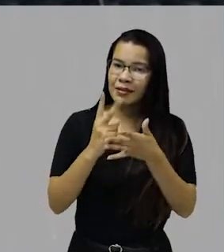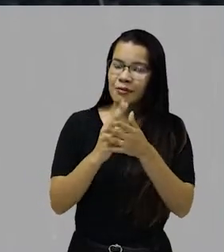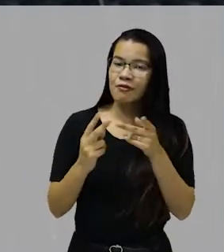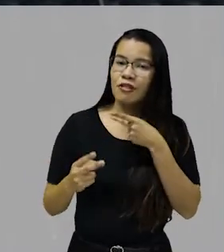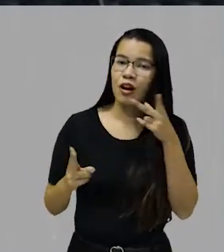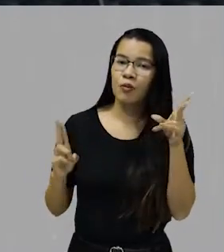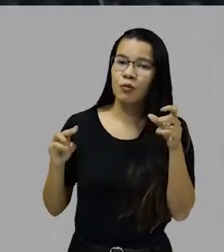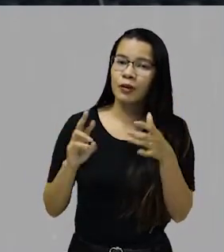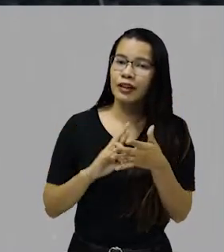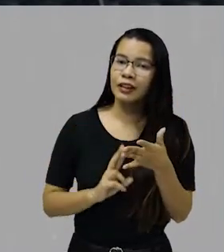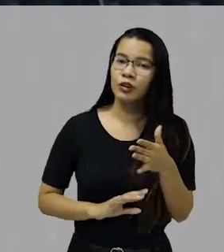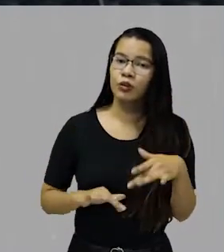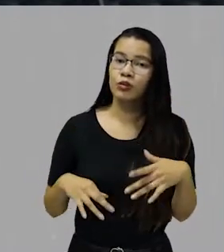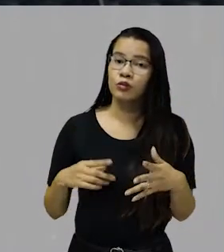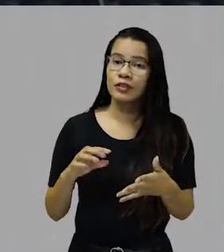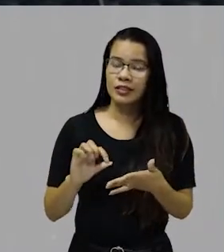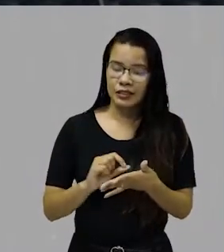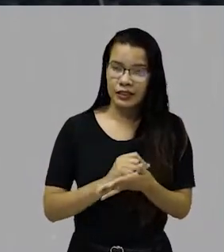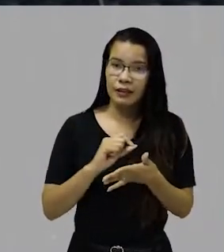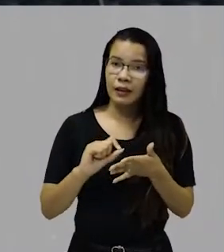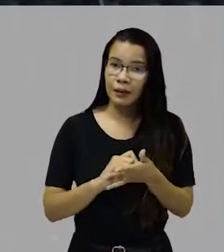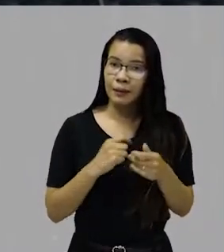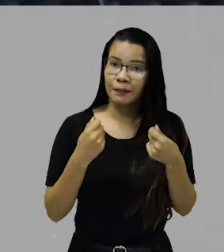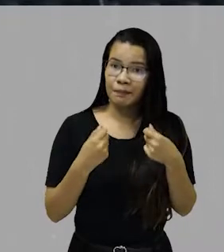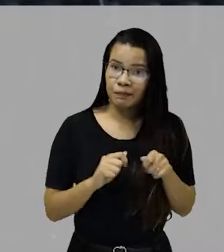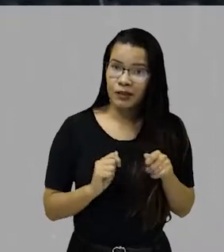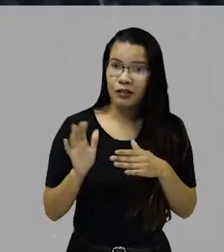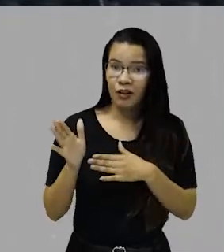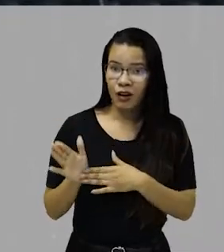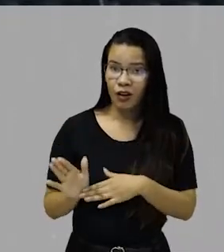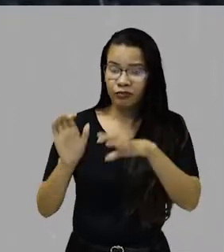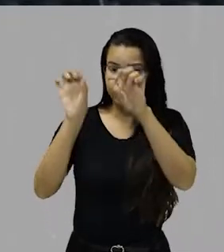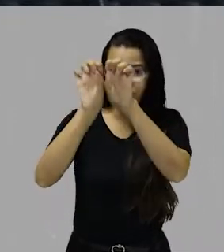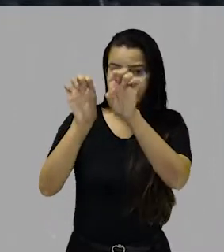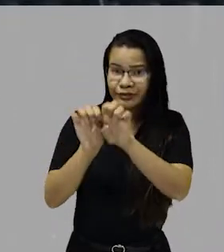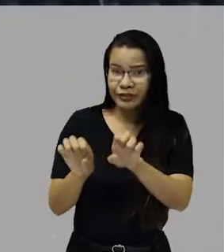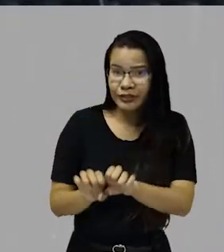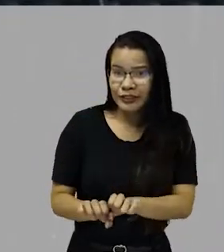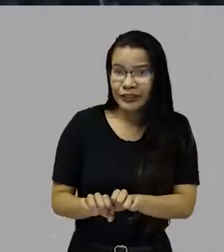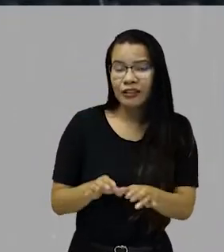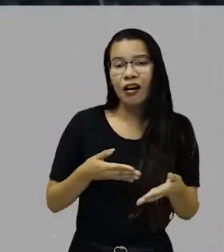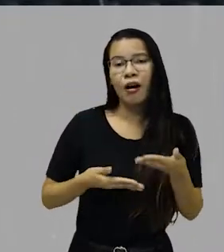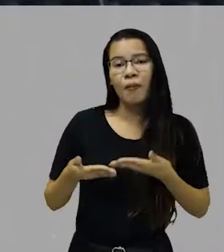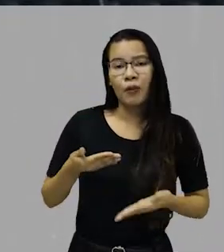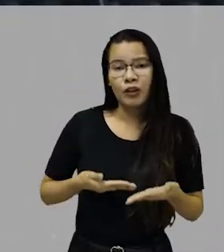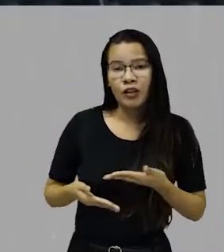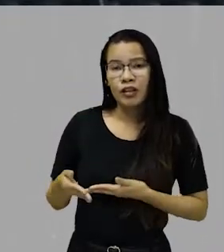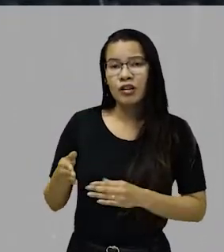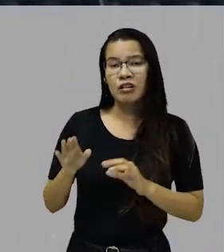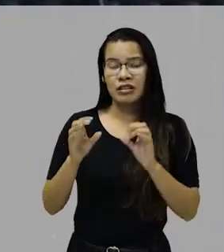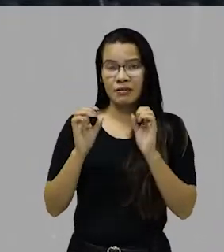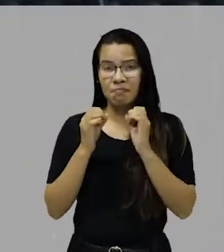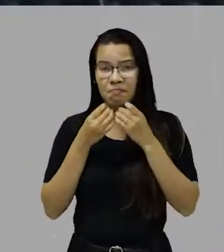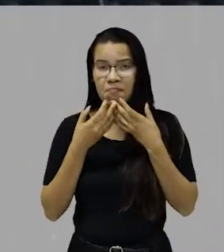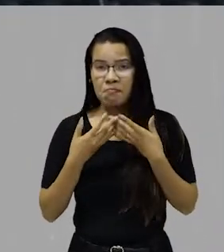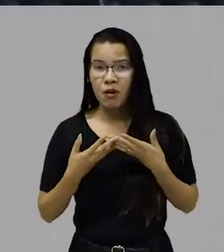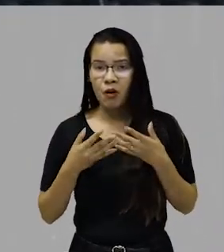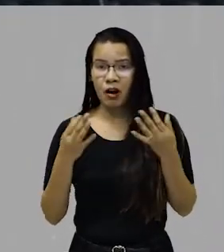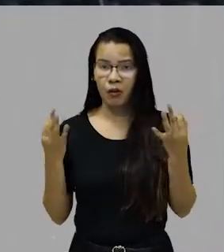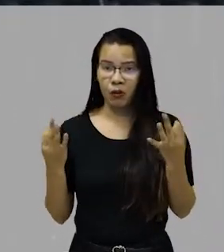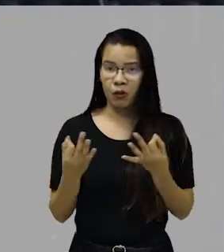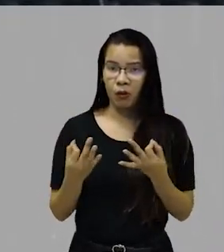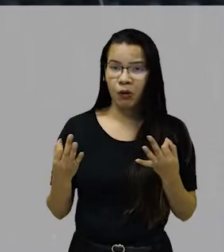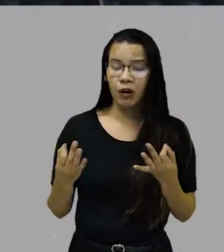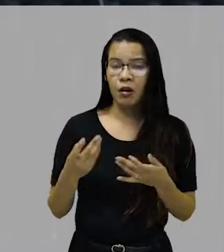quando você escrever, você precisa estabelecer uma estrutura sintática harmoniosa, coesa, coerente, para